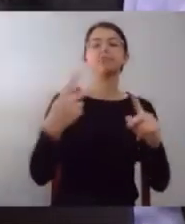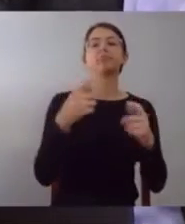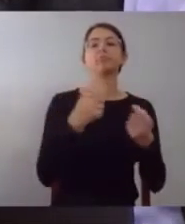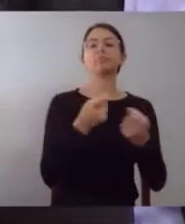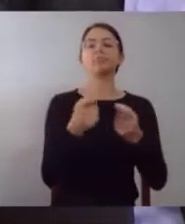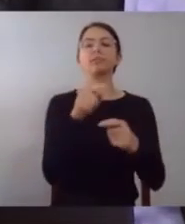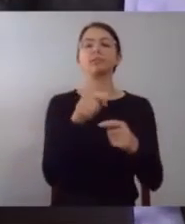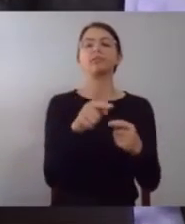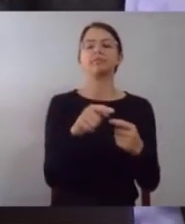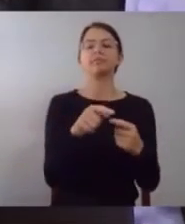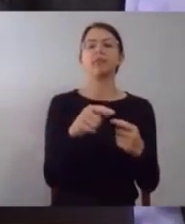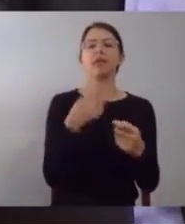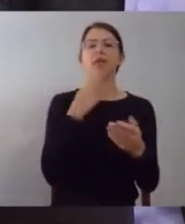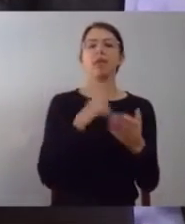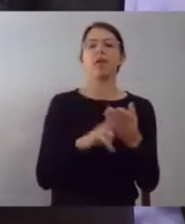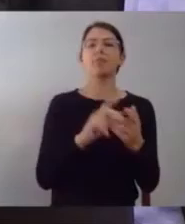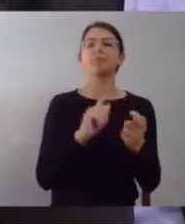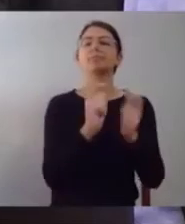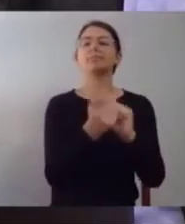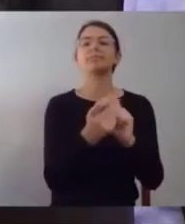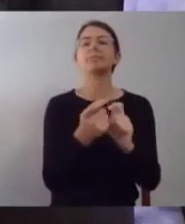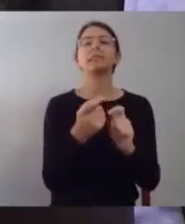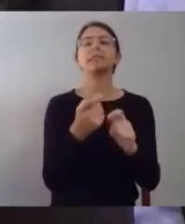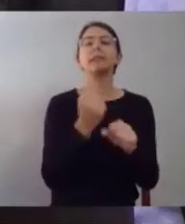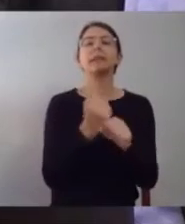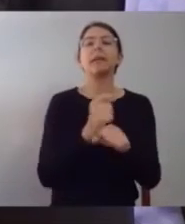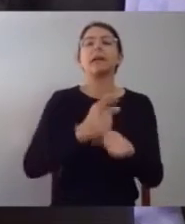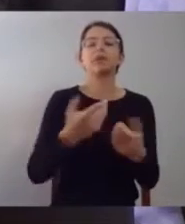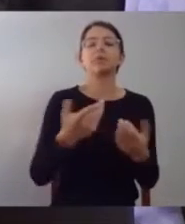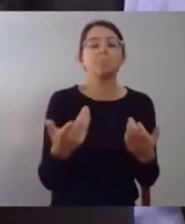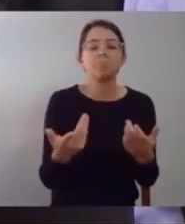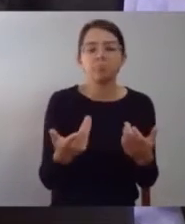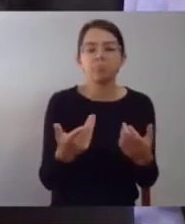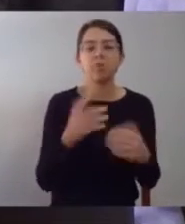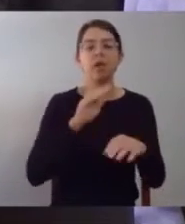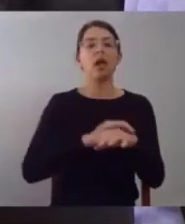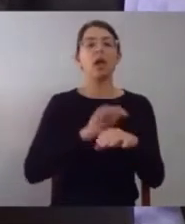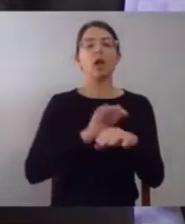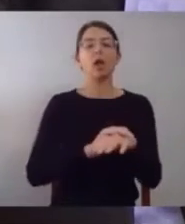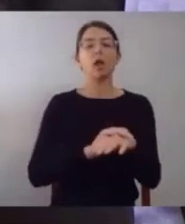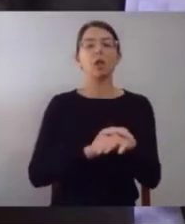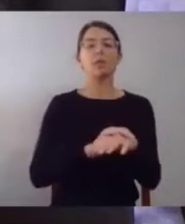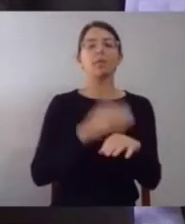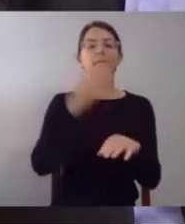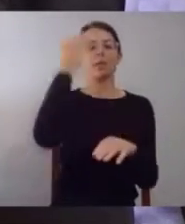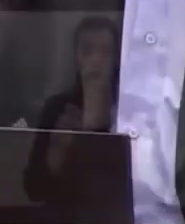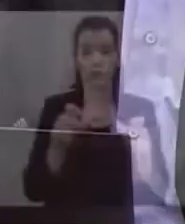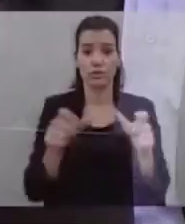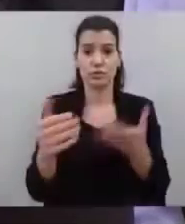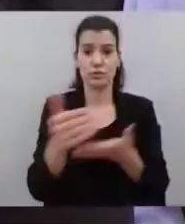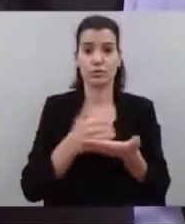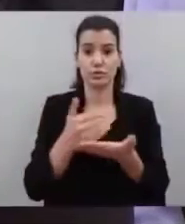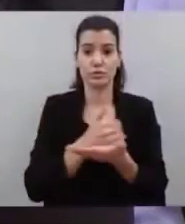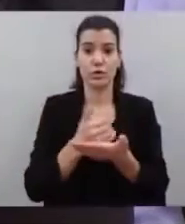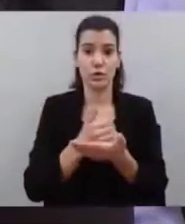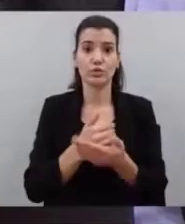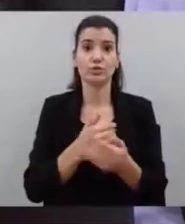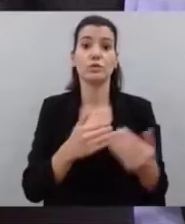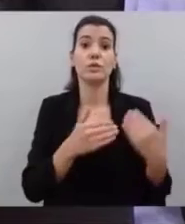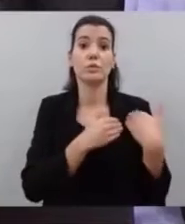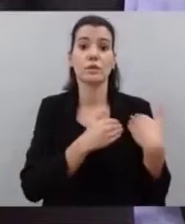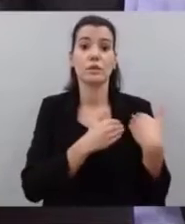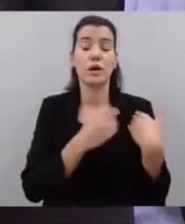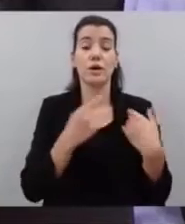esta realidade? Já que a competência de alocar recursos humanos é do poder político.